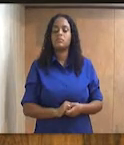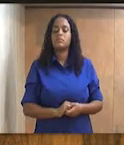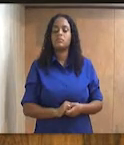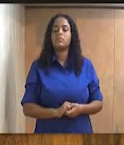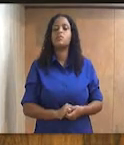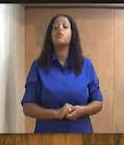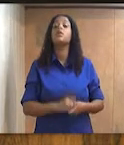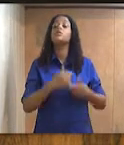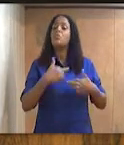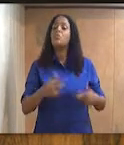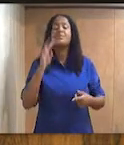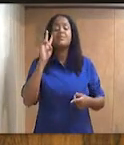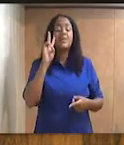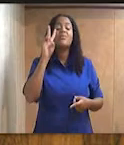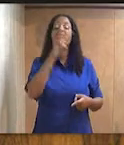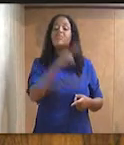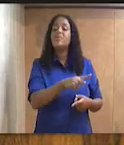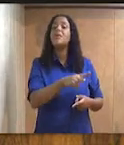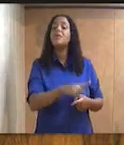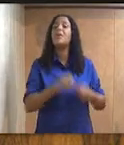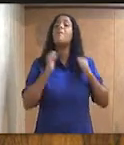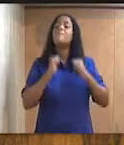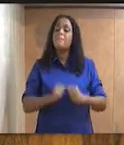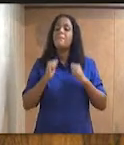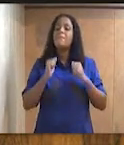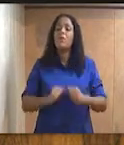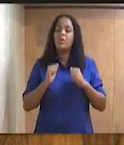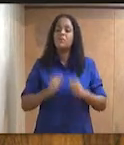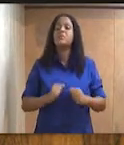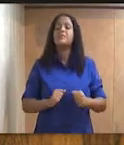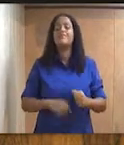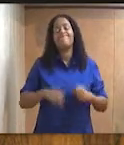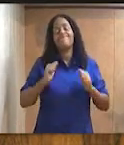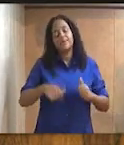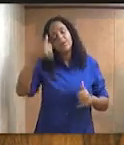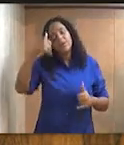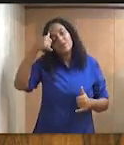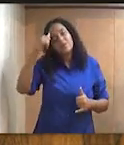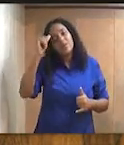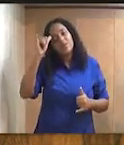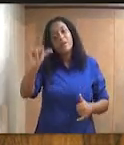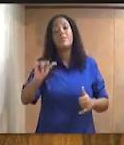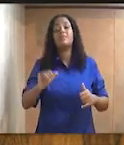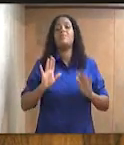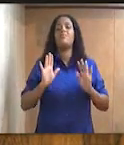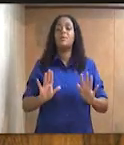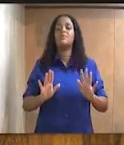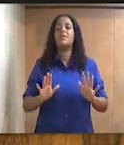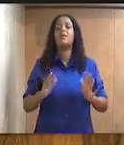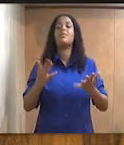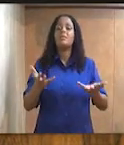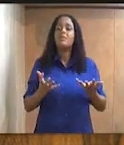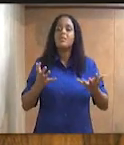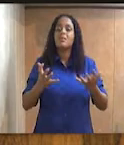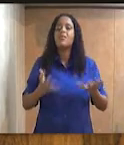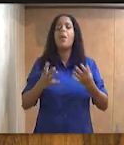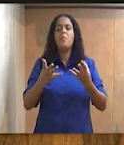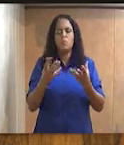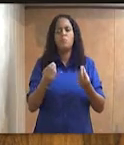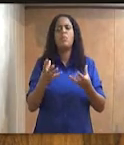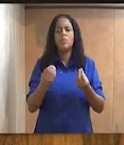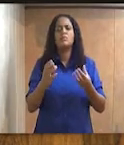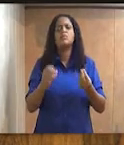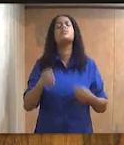São tragédias anunciadas e que podem e devem ser evitadas. Basta querer. Muitas unidades